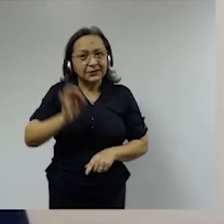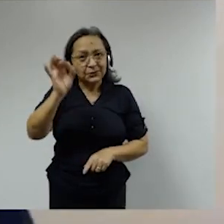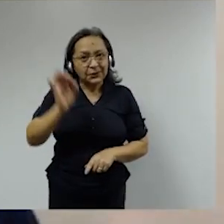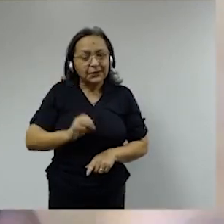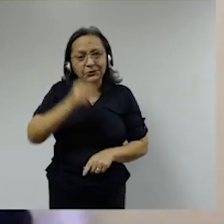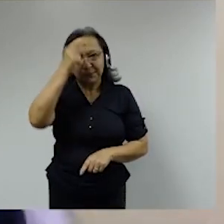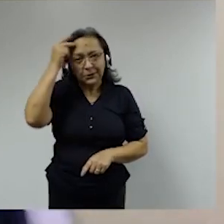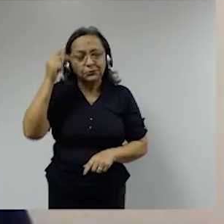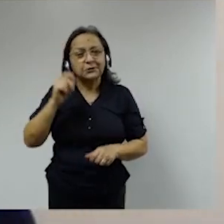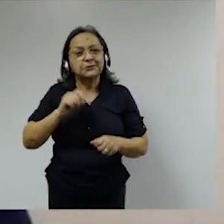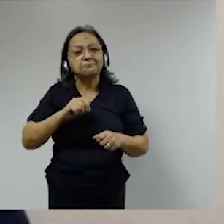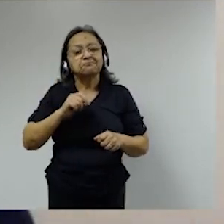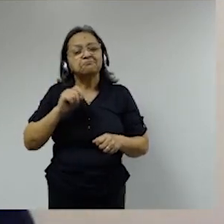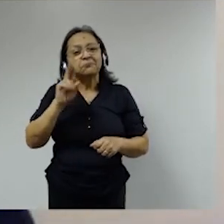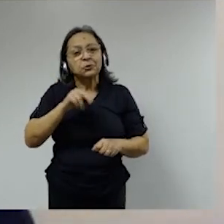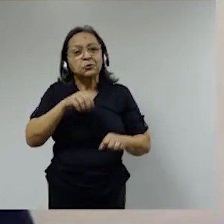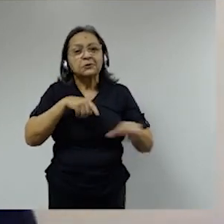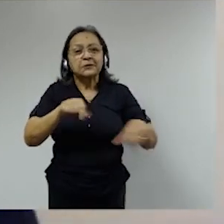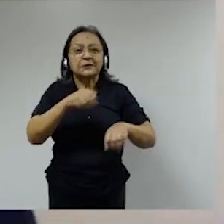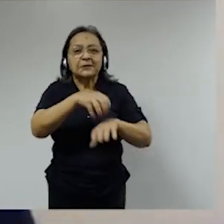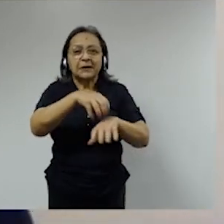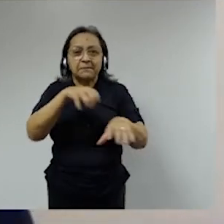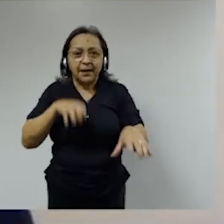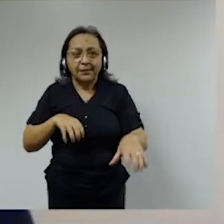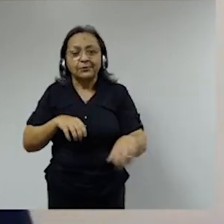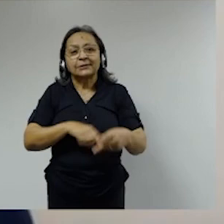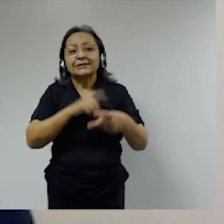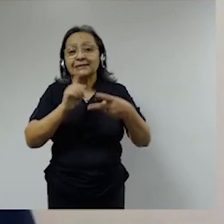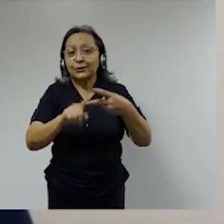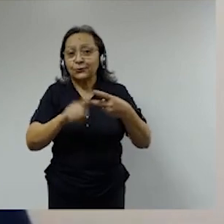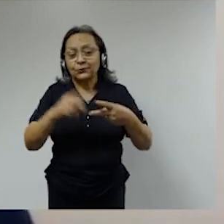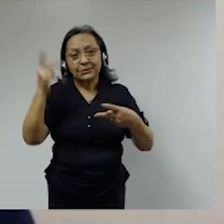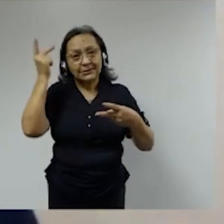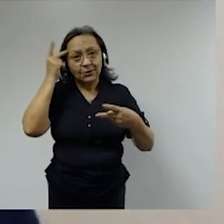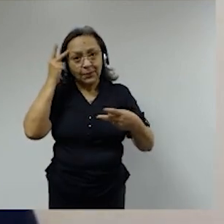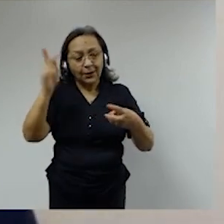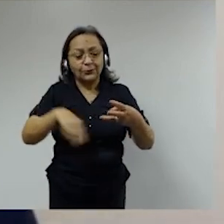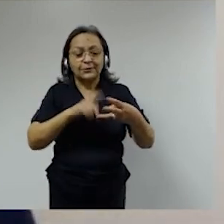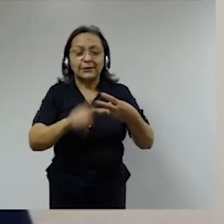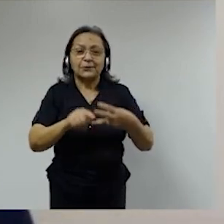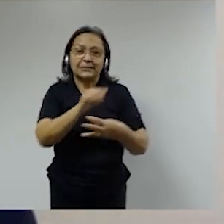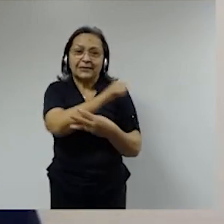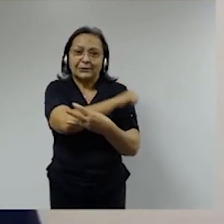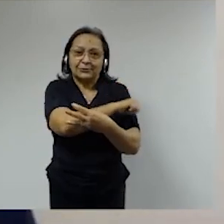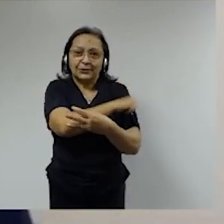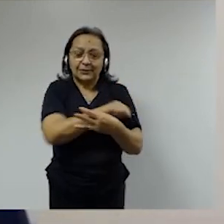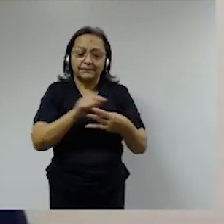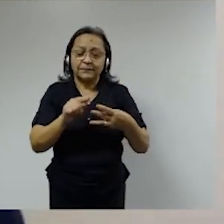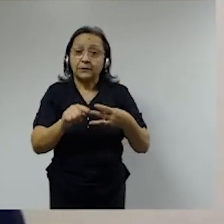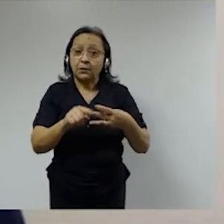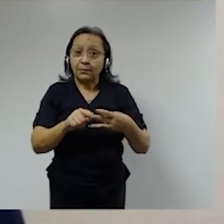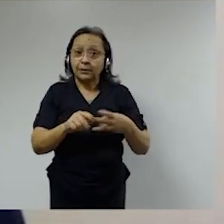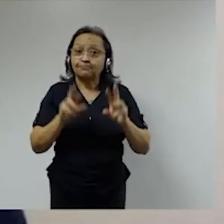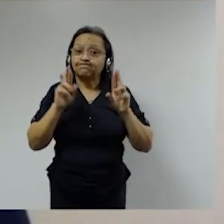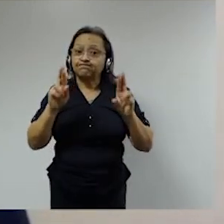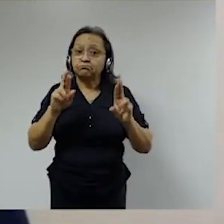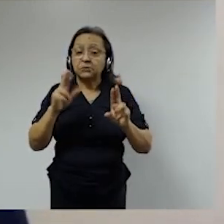teletrabalho. Vem seguido por São Paulo e pelo Rio de Janeiro. Em São Paulo existe uma previsão